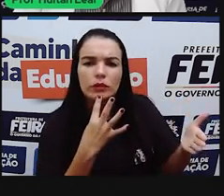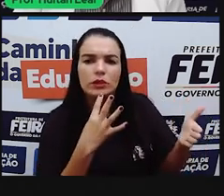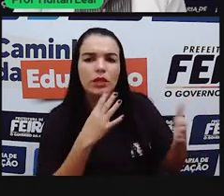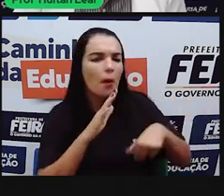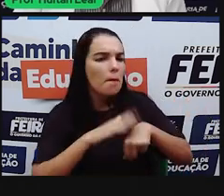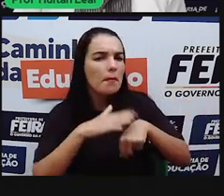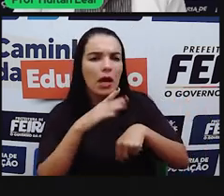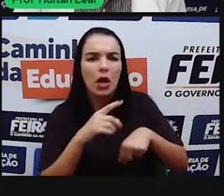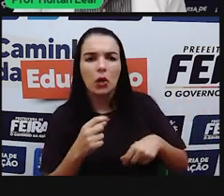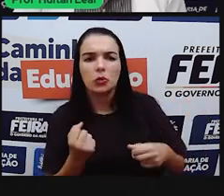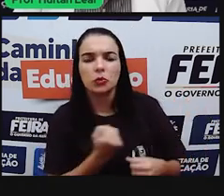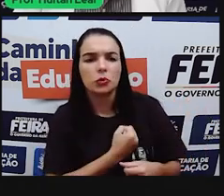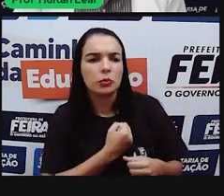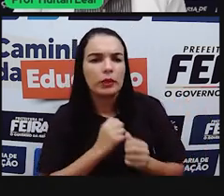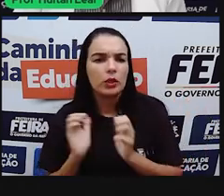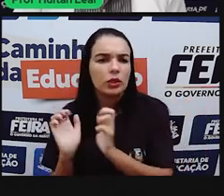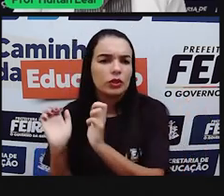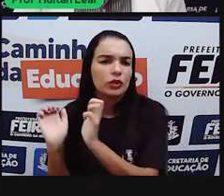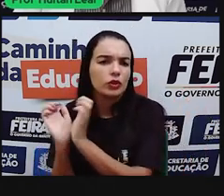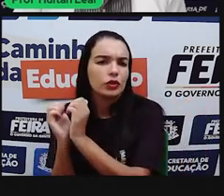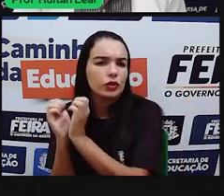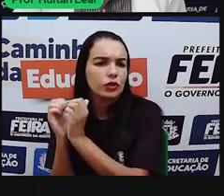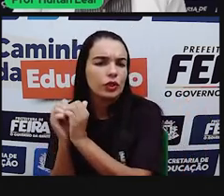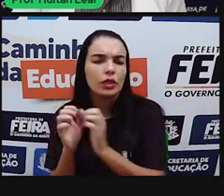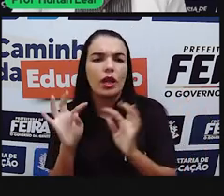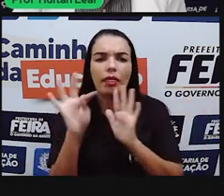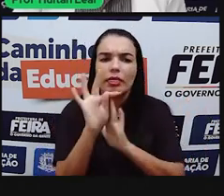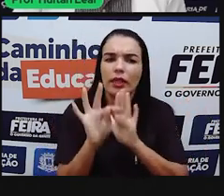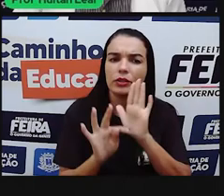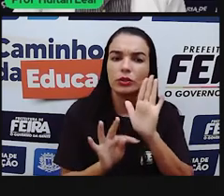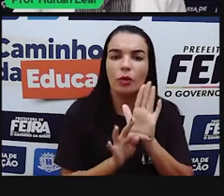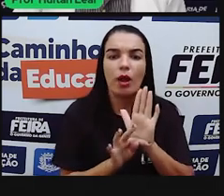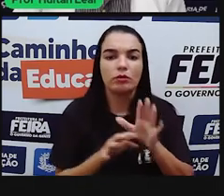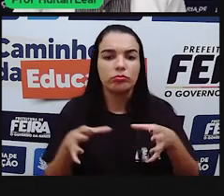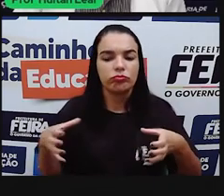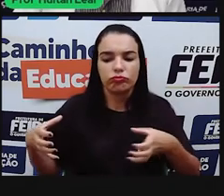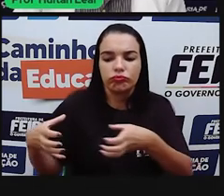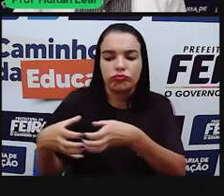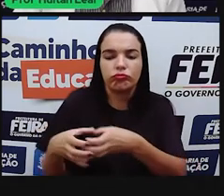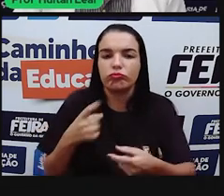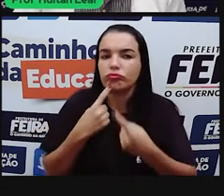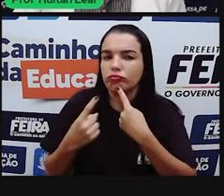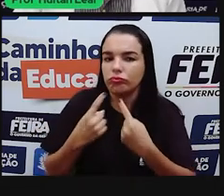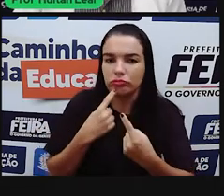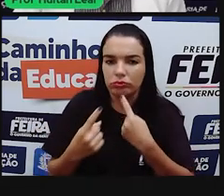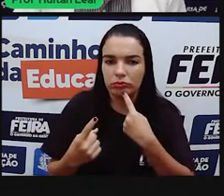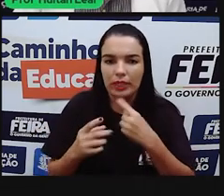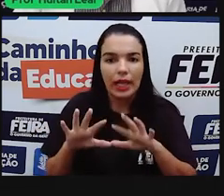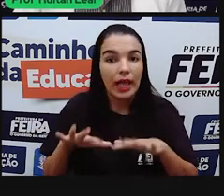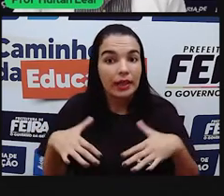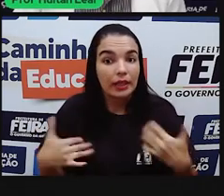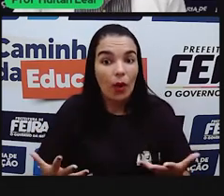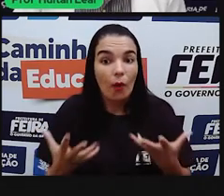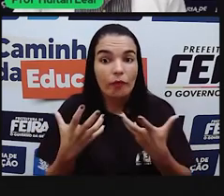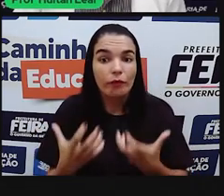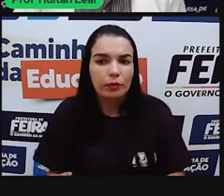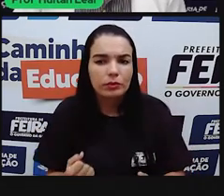gêneros textuais das diversas esferas discursivas. Então, vamos lá, vamos